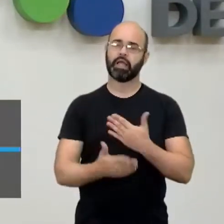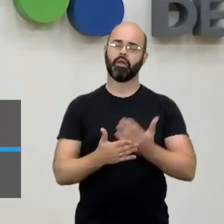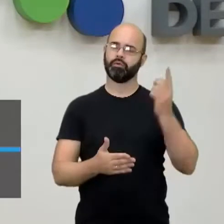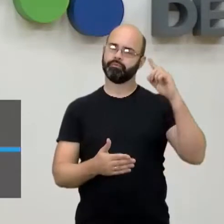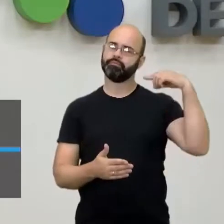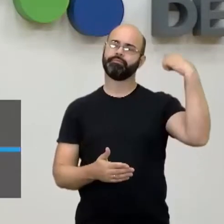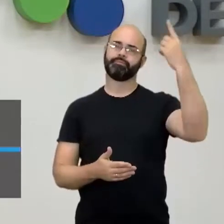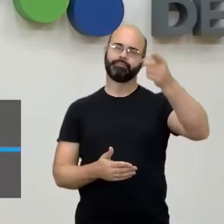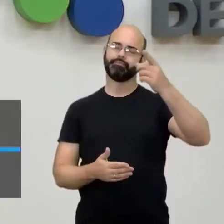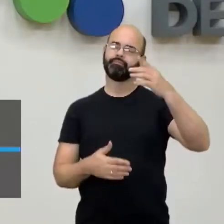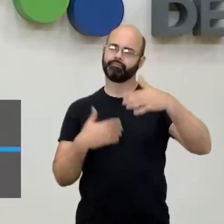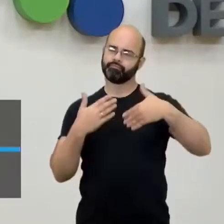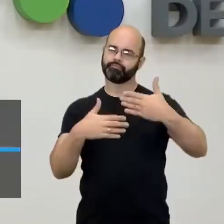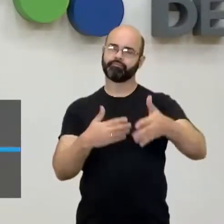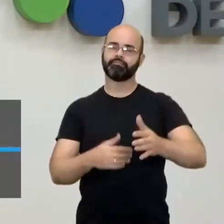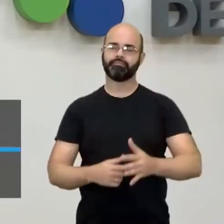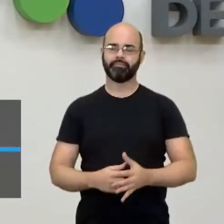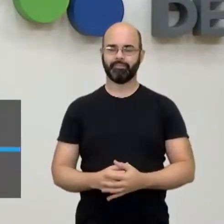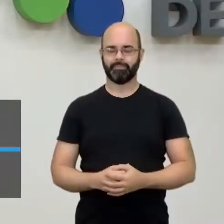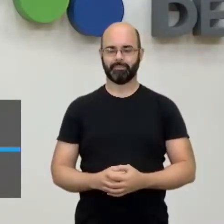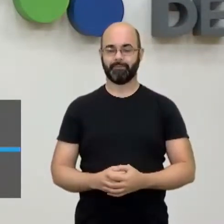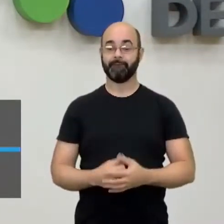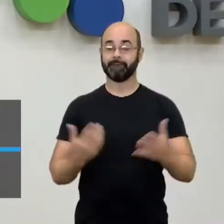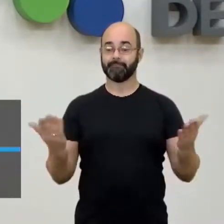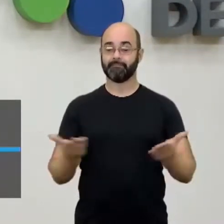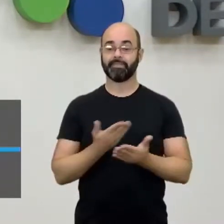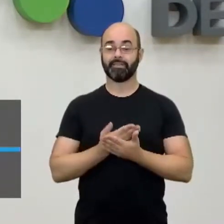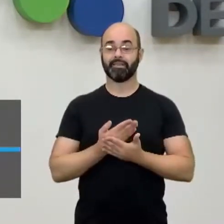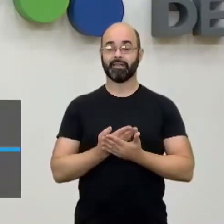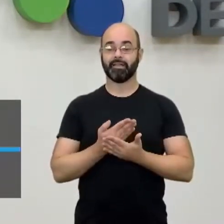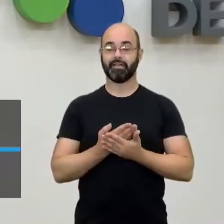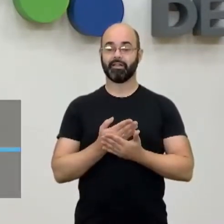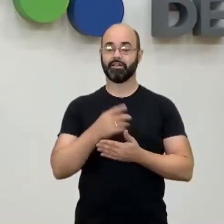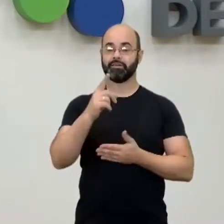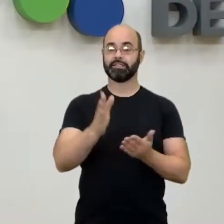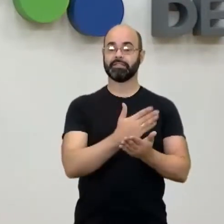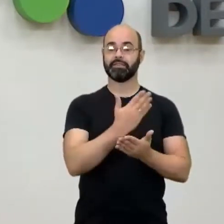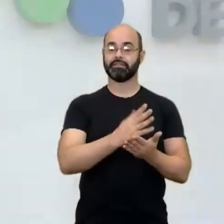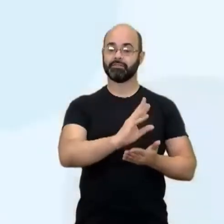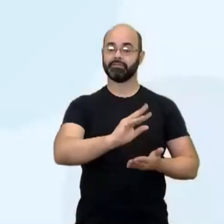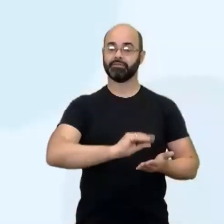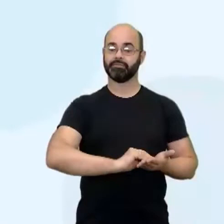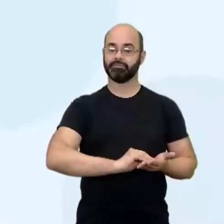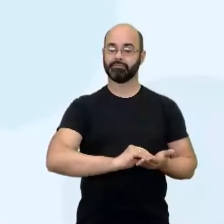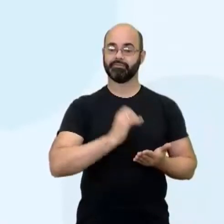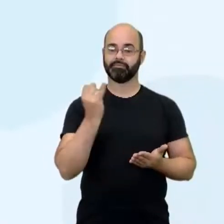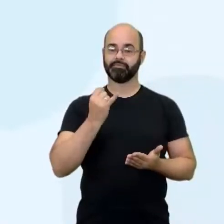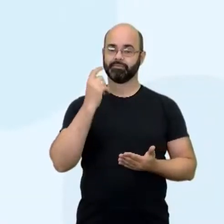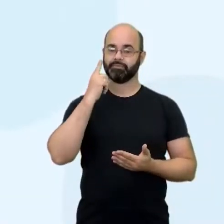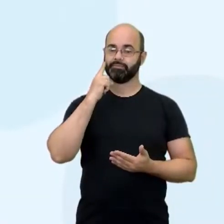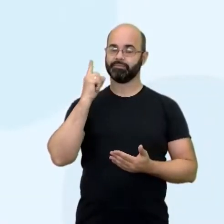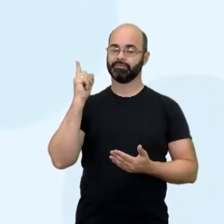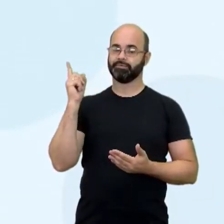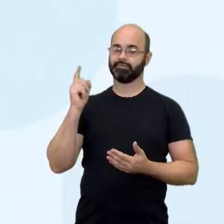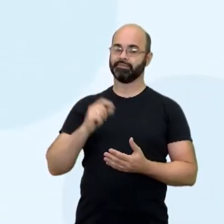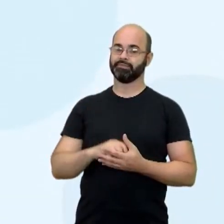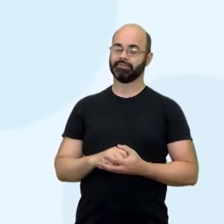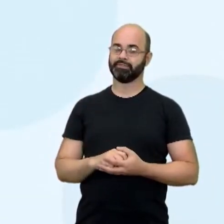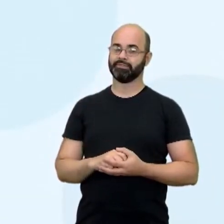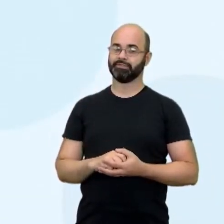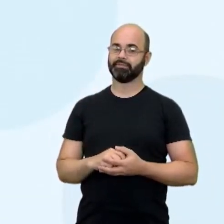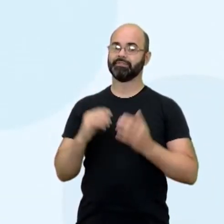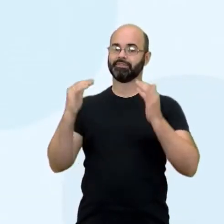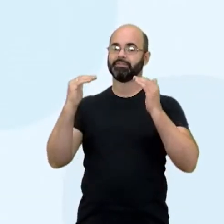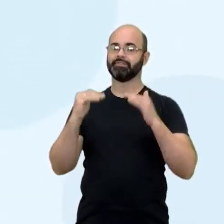entendeu? Então, vamos lá contar histórias hoje. Então, anota aí no seu caderno qual a característica do conto fantástico, né? E quais